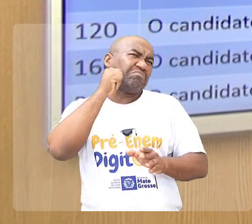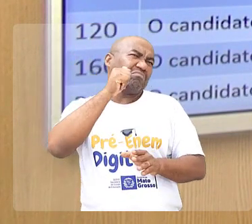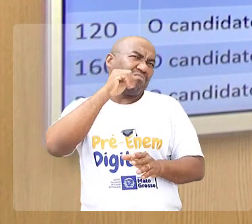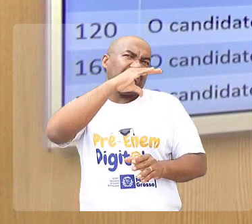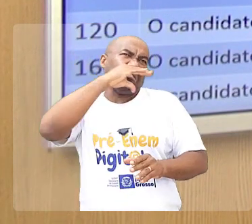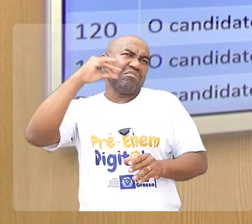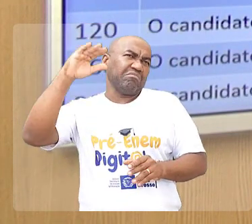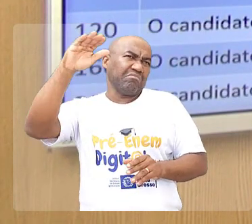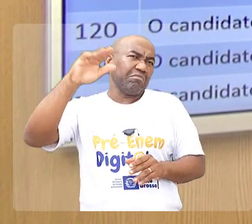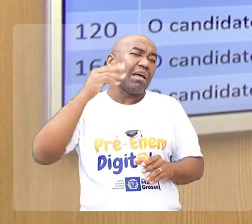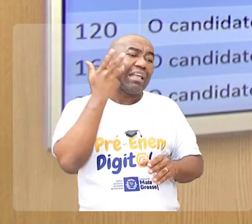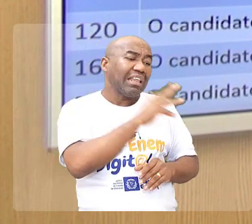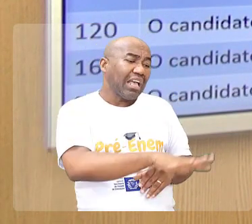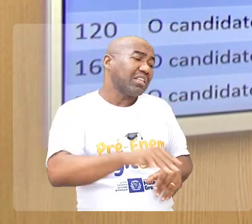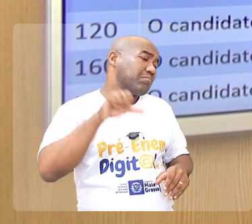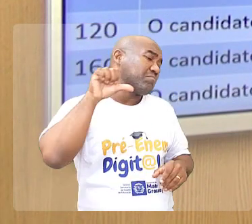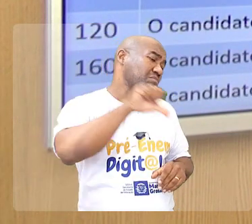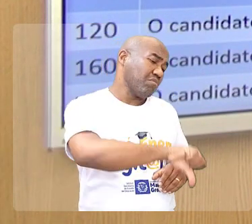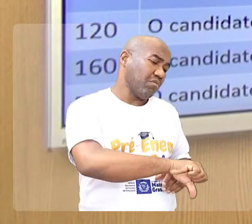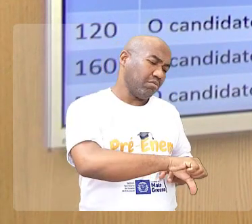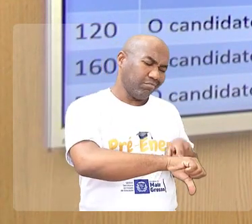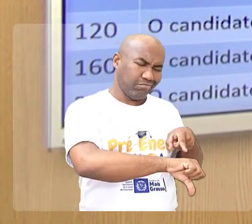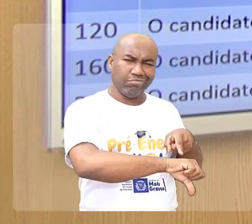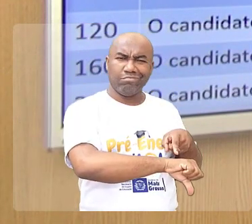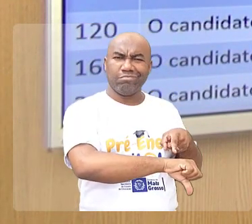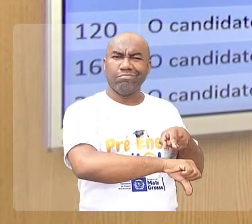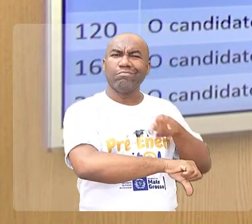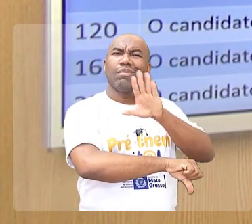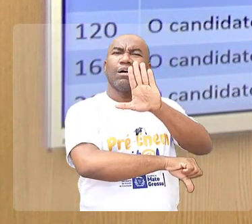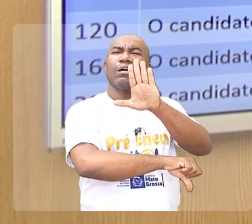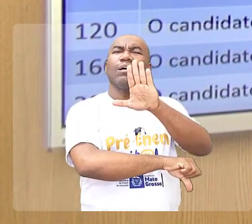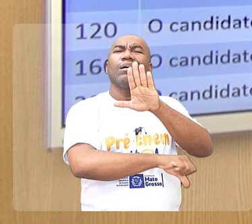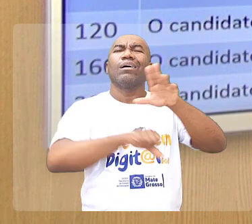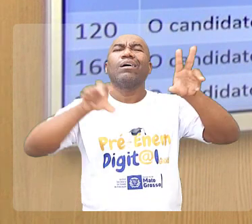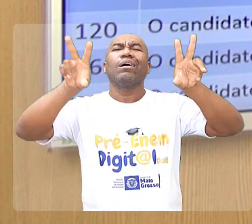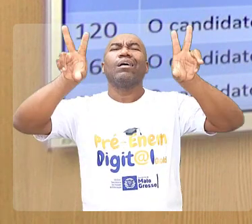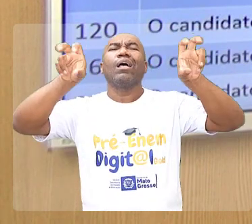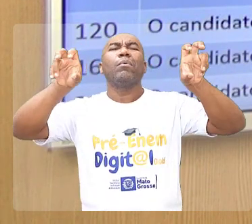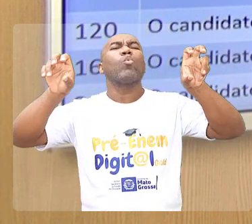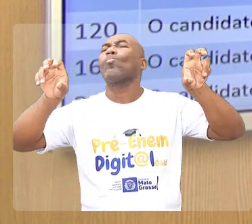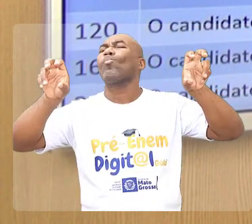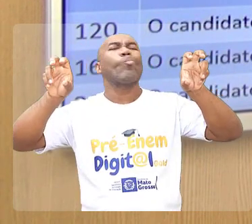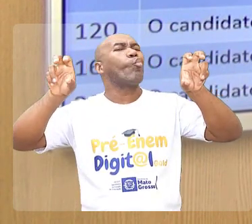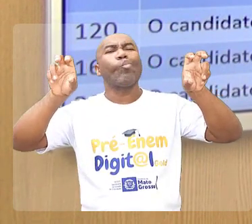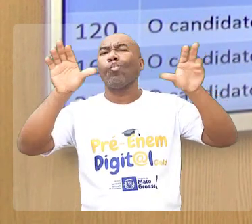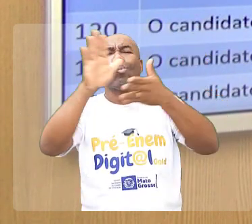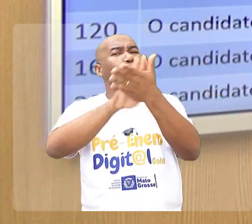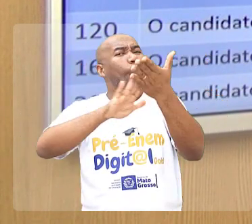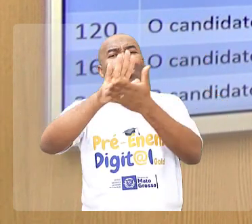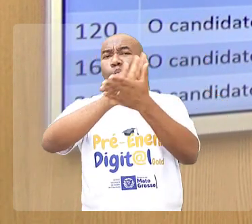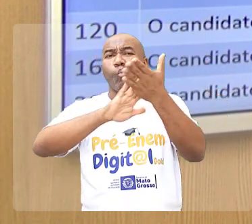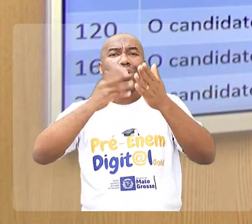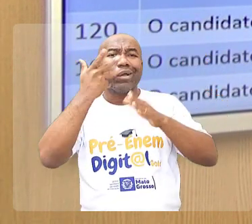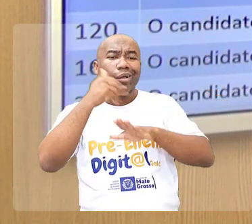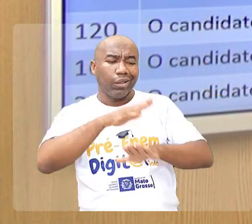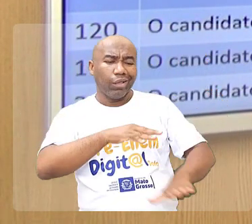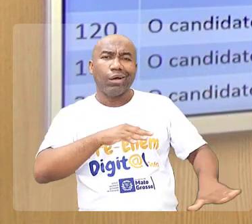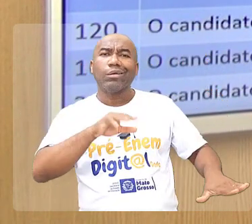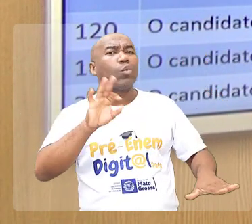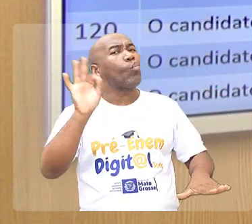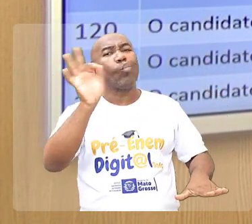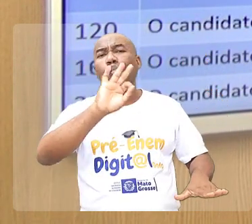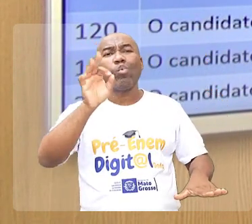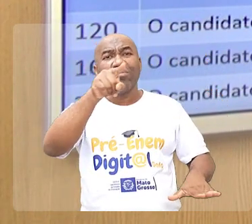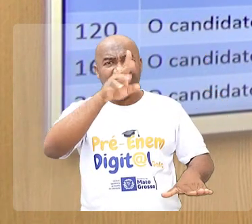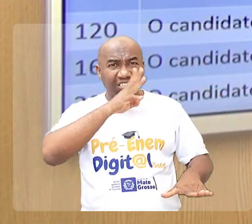tem que resolver o problema citado na redação de forma direta. Não pode resolver